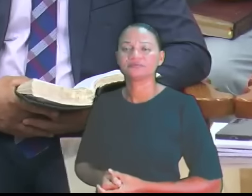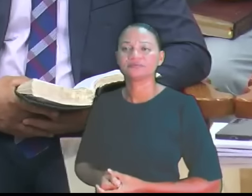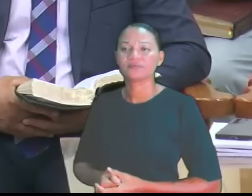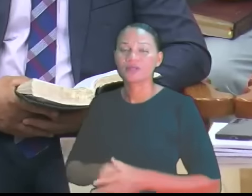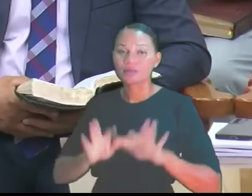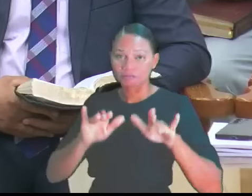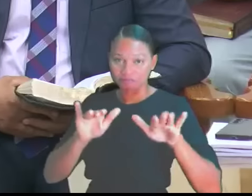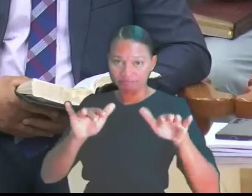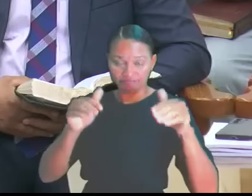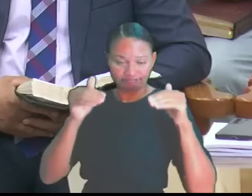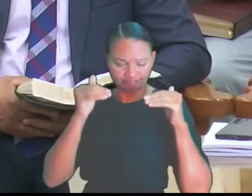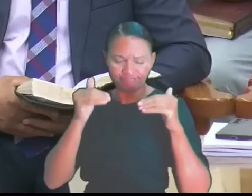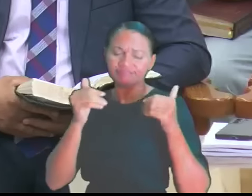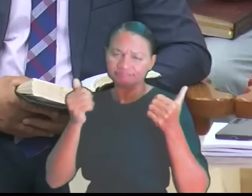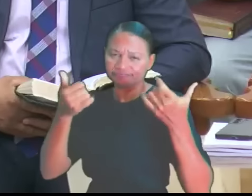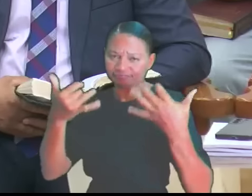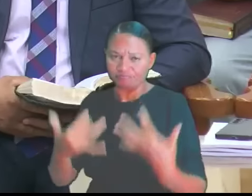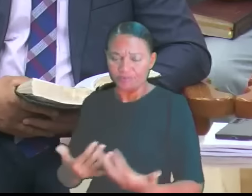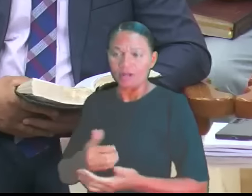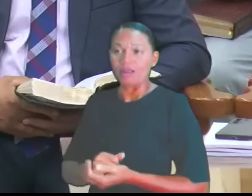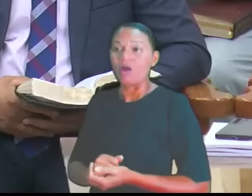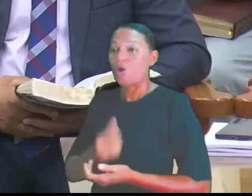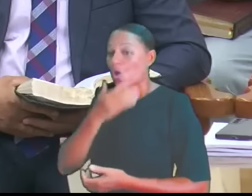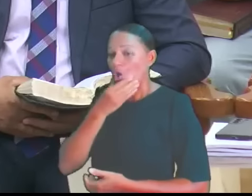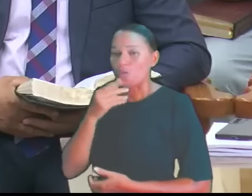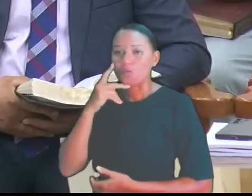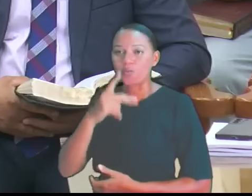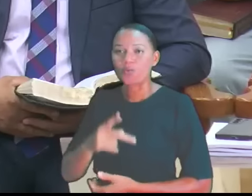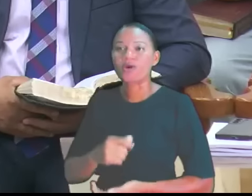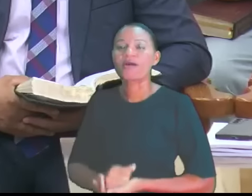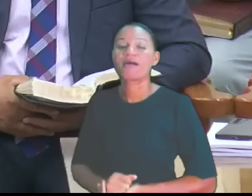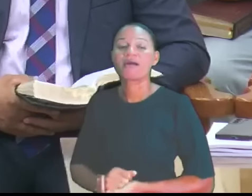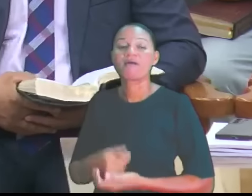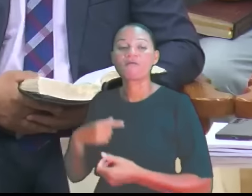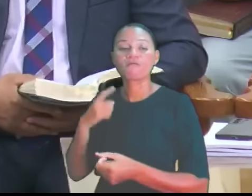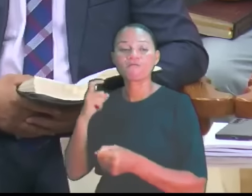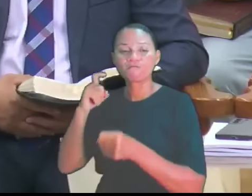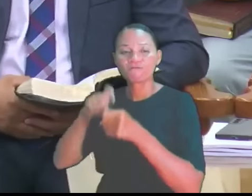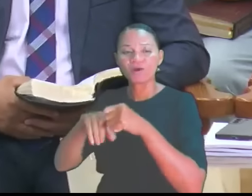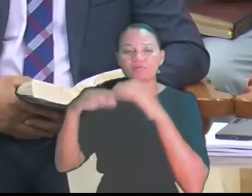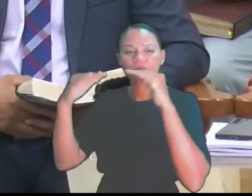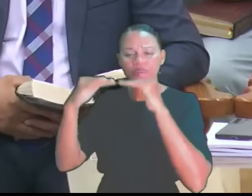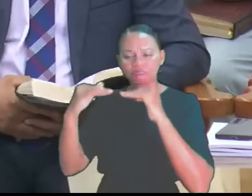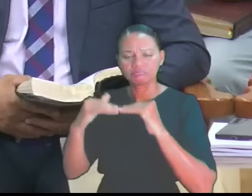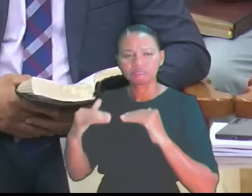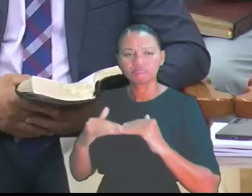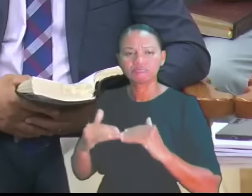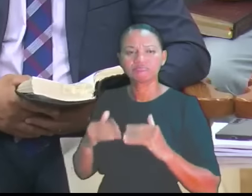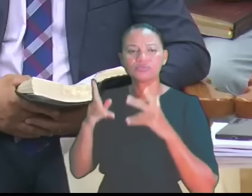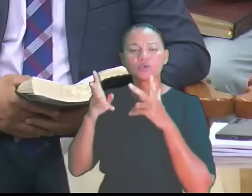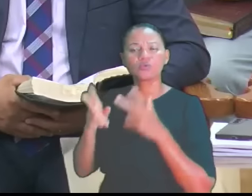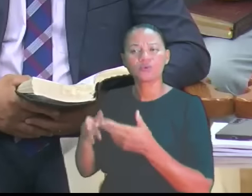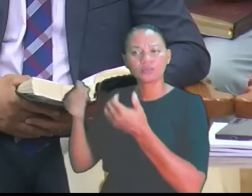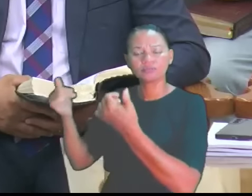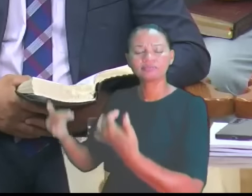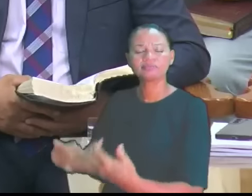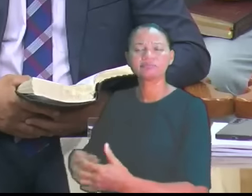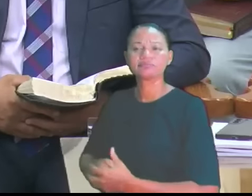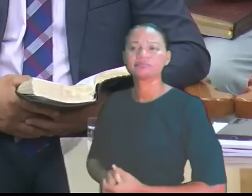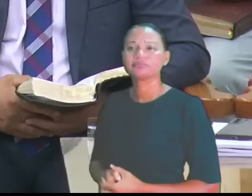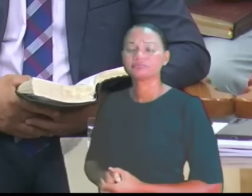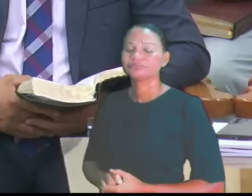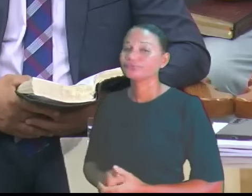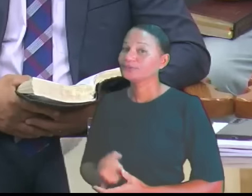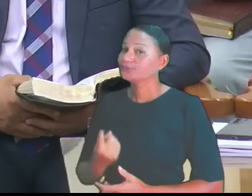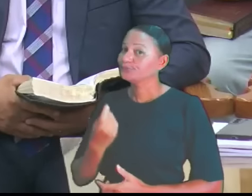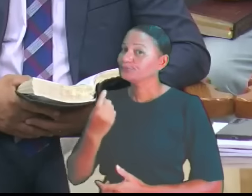Escute isso, irmão. O profeta disse assim: volta, faz conforme a senhora disse. Só que tem um